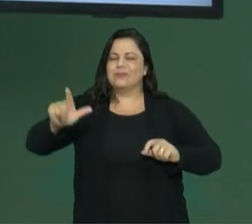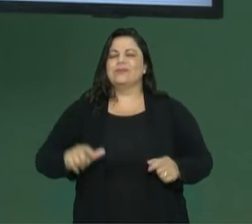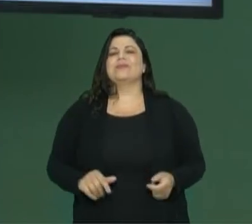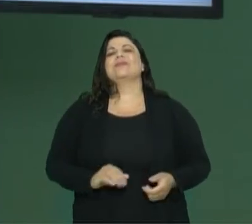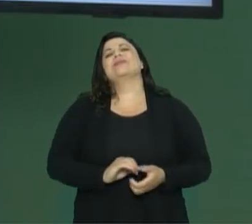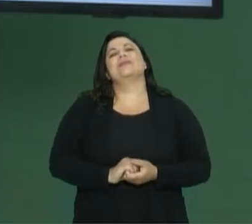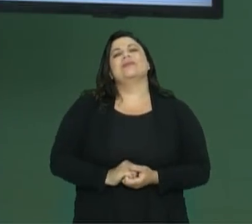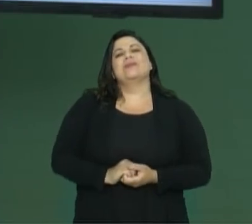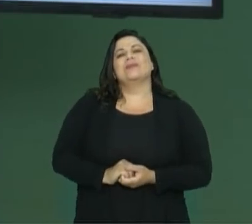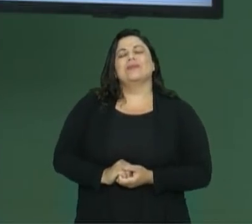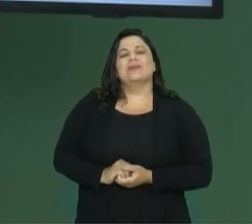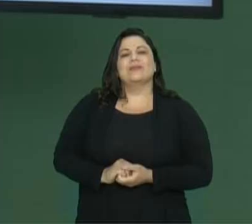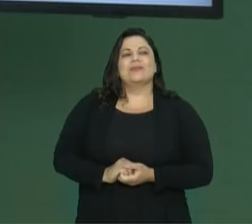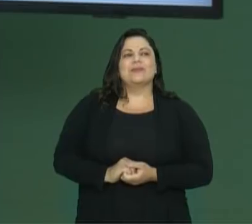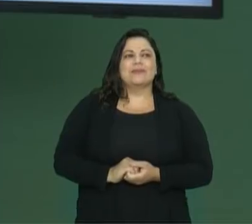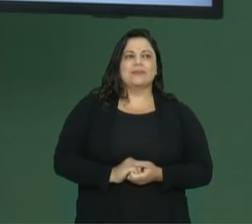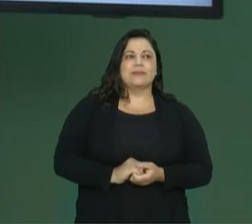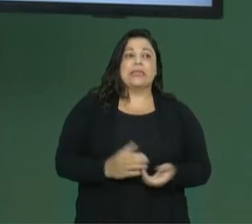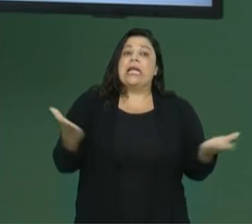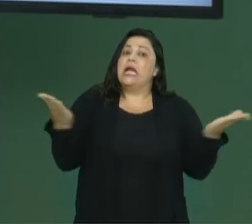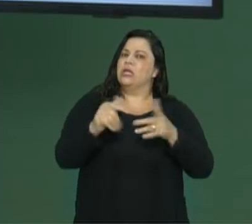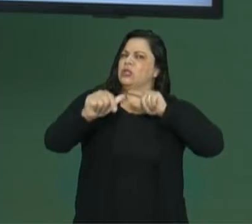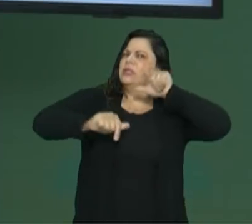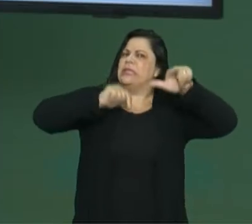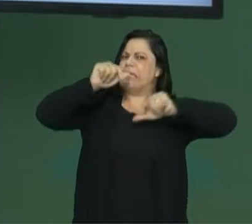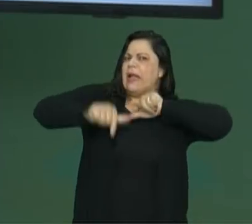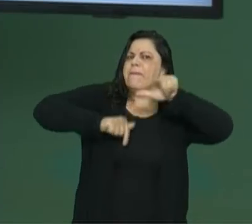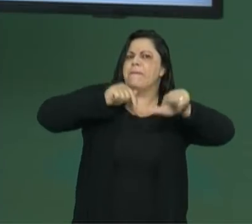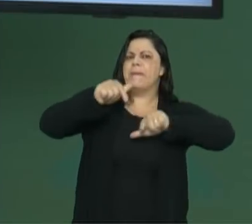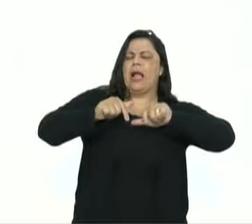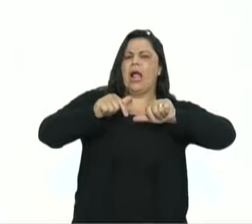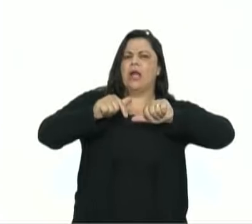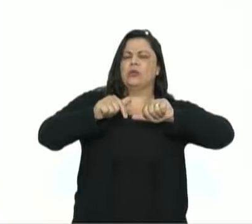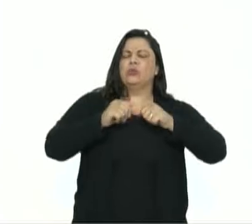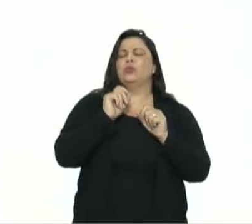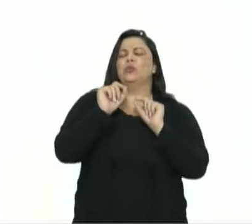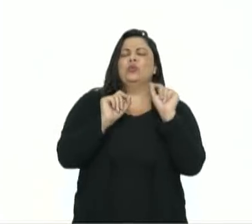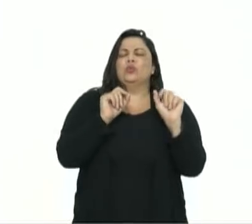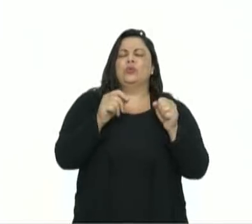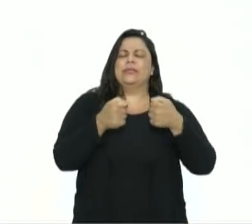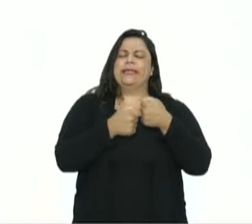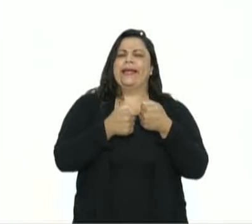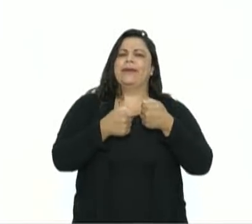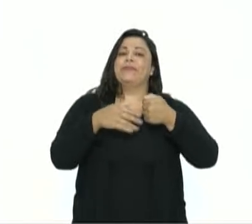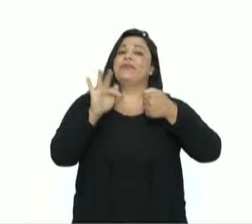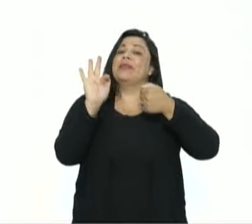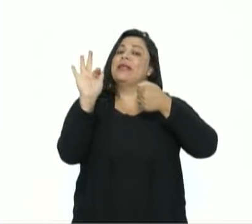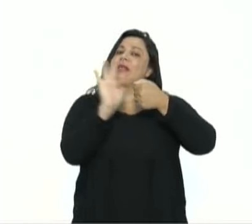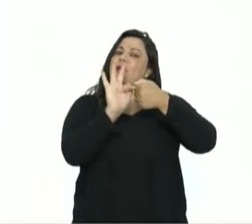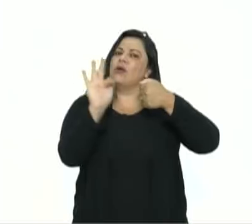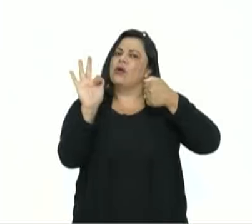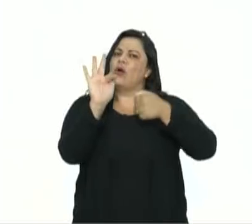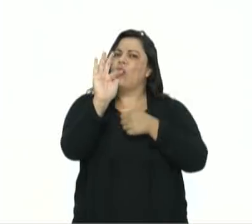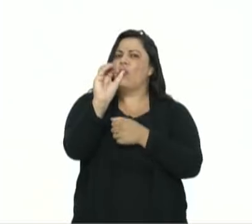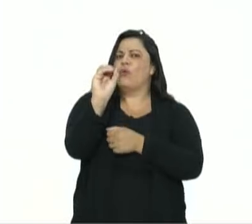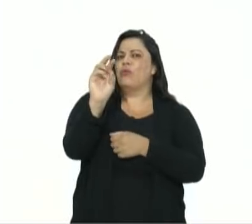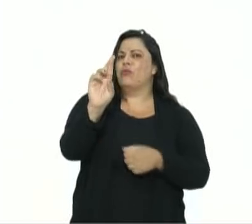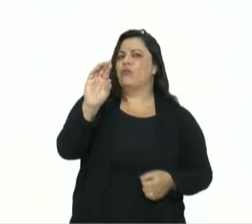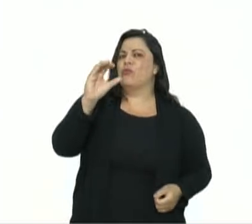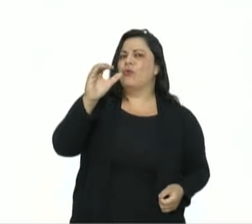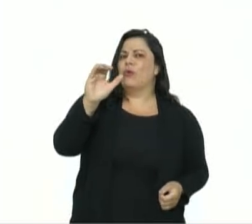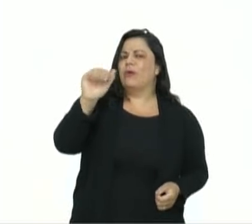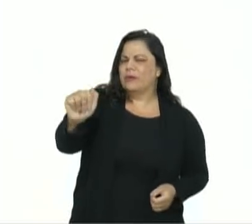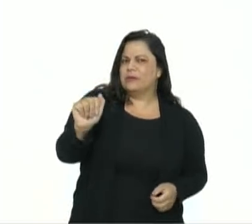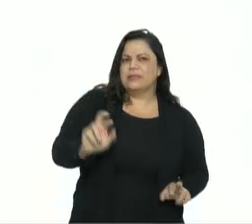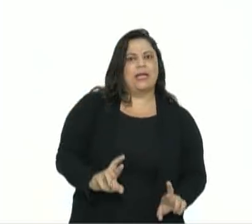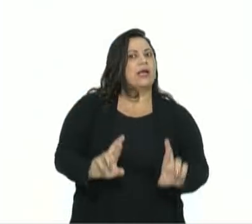lá, então. Gente, trabalho de uma força. Em física, o conceito de trabalho é diferente do que usamos